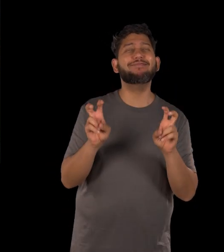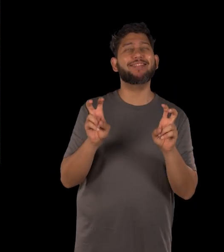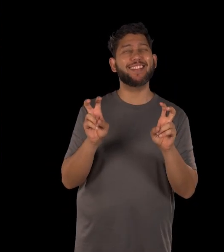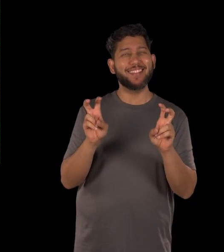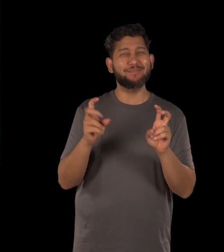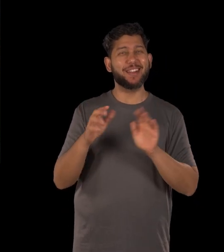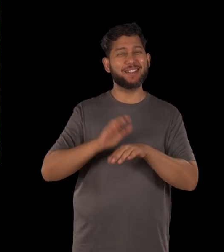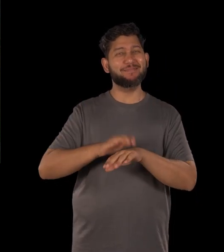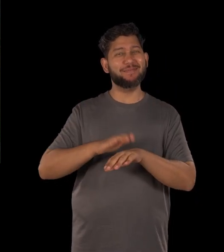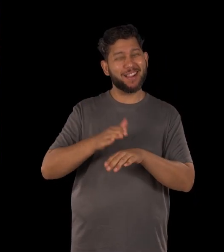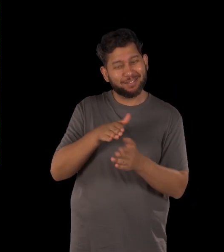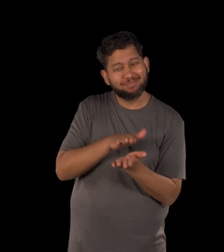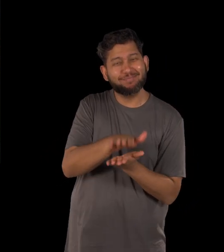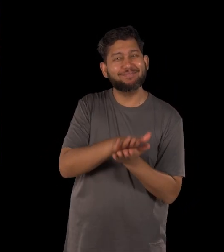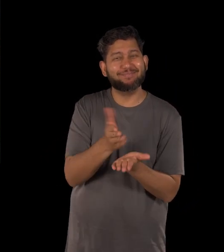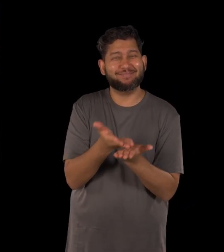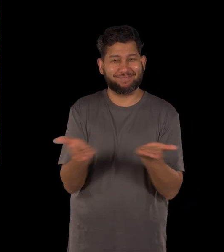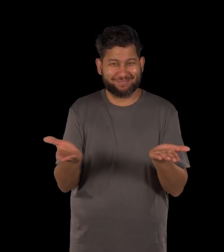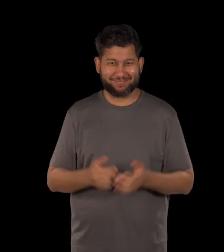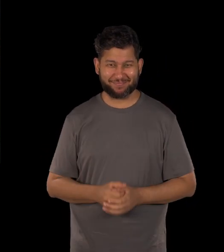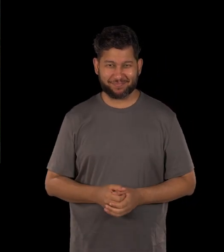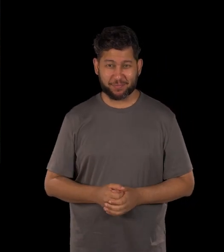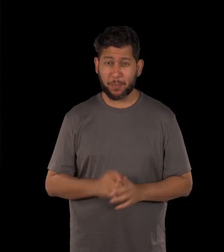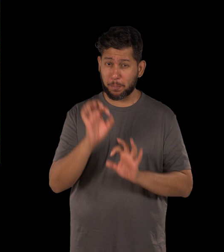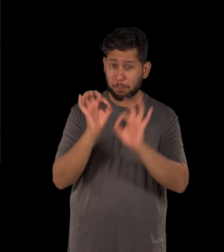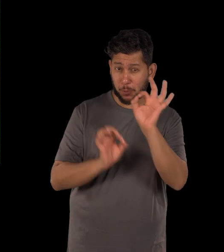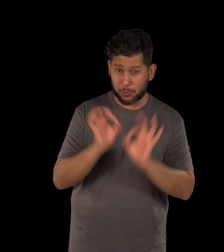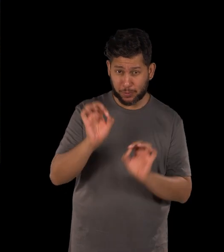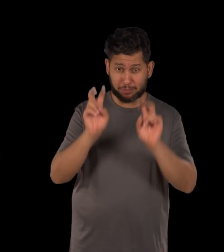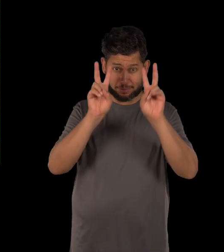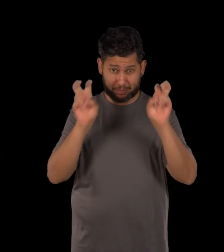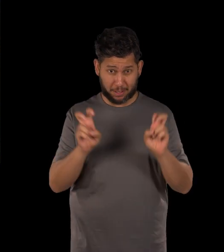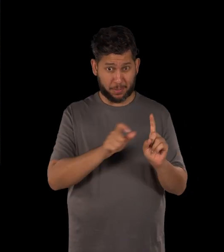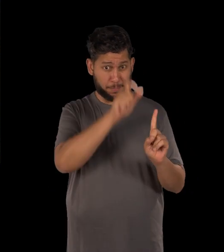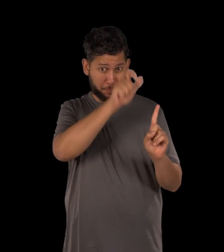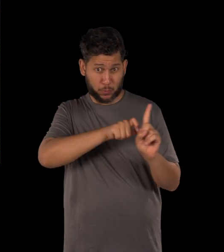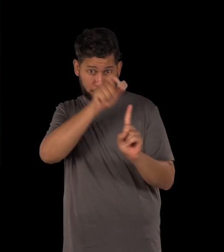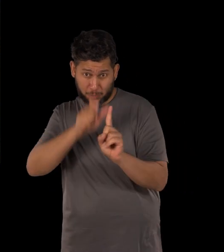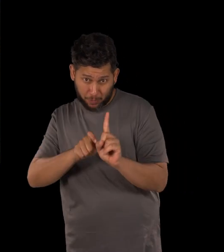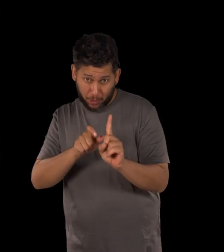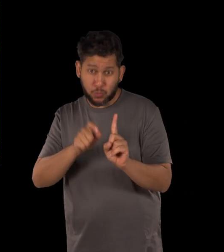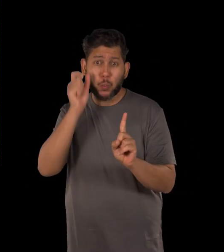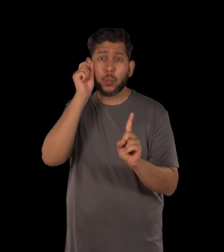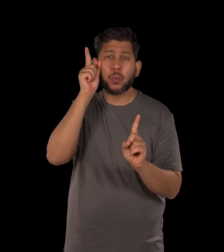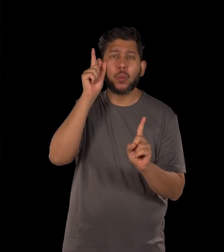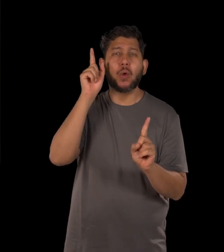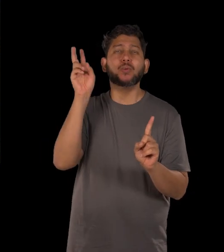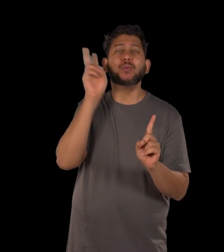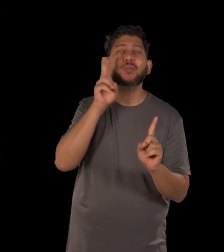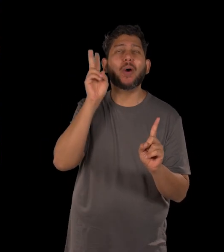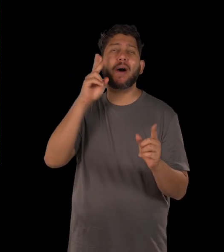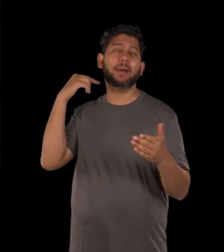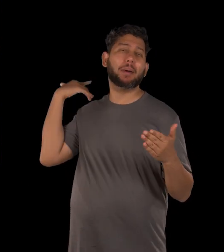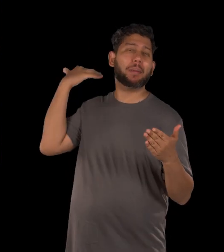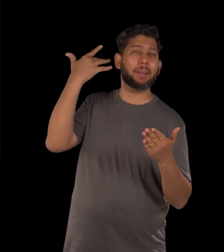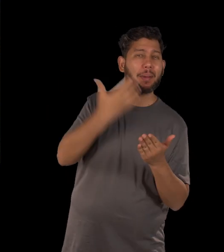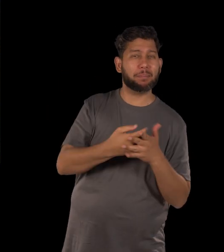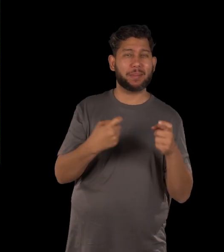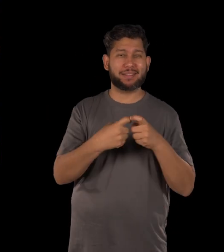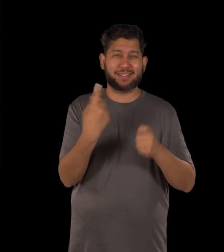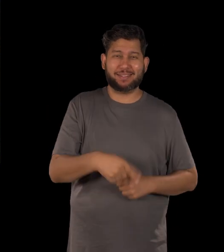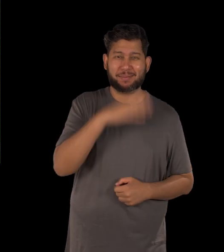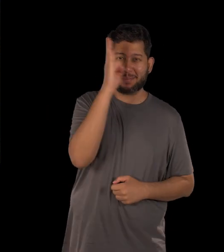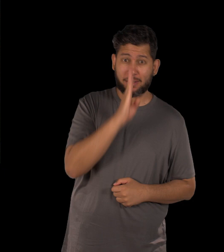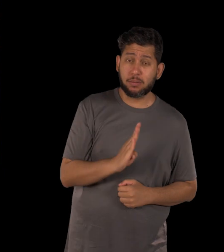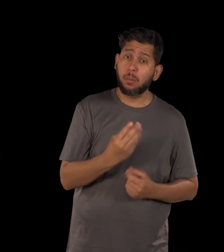nossa publicação. No caso do projeto cultural Personagens e Histórias da Medicina no Brasil, falamos sobre a história das